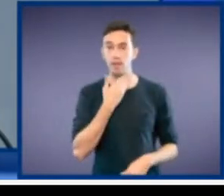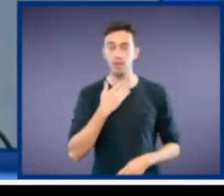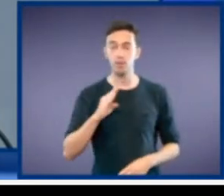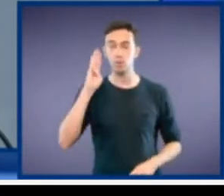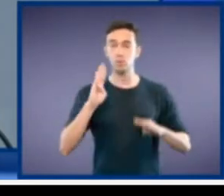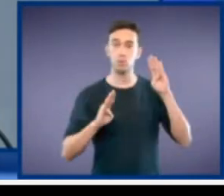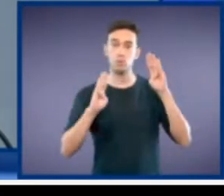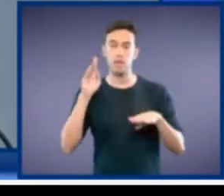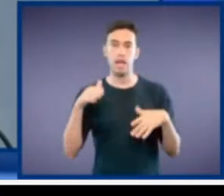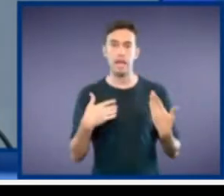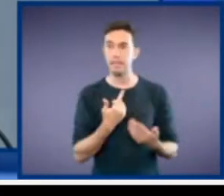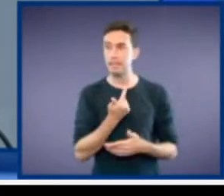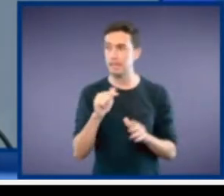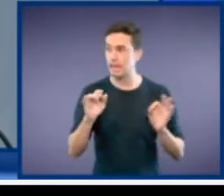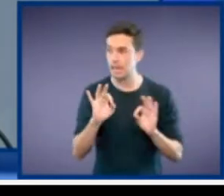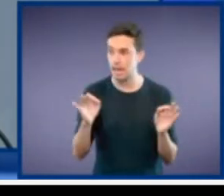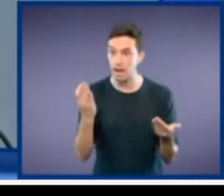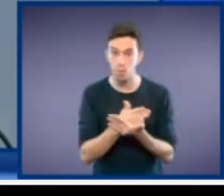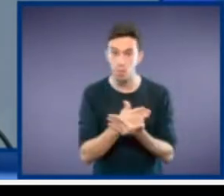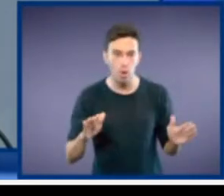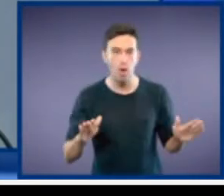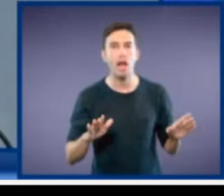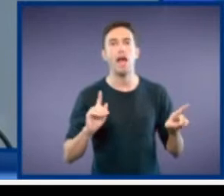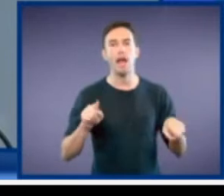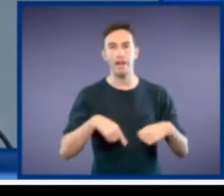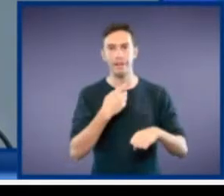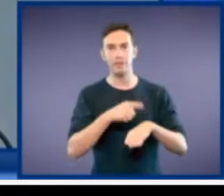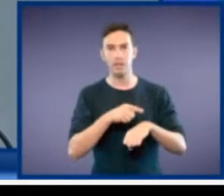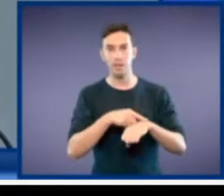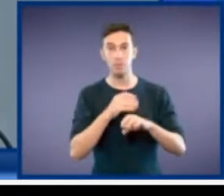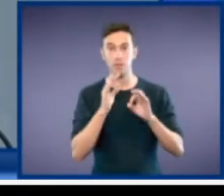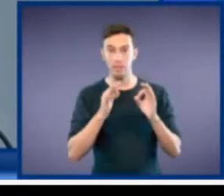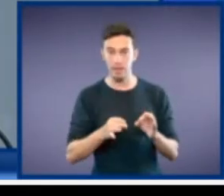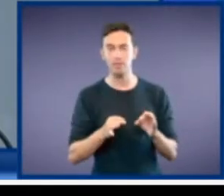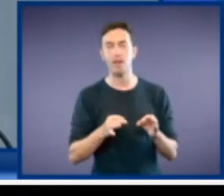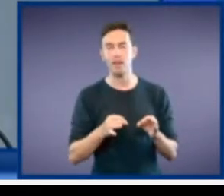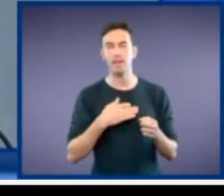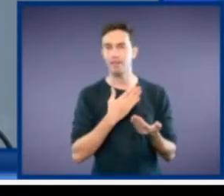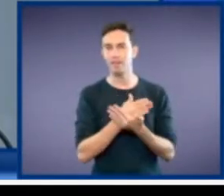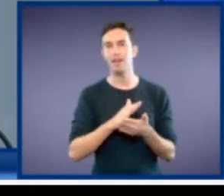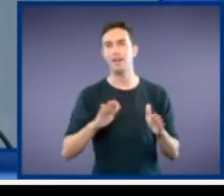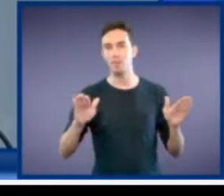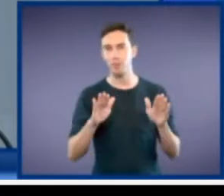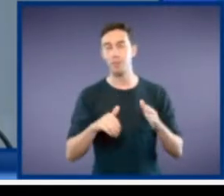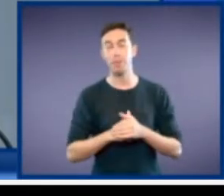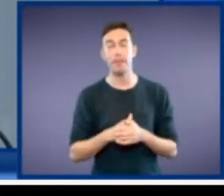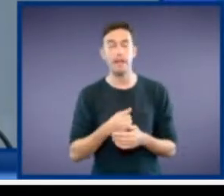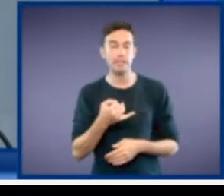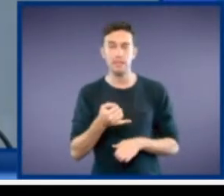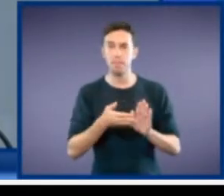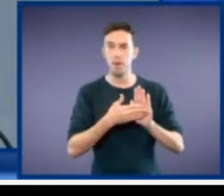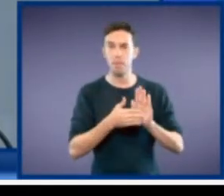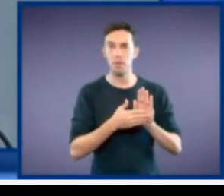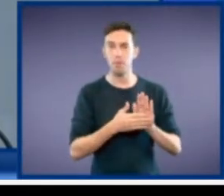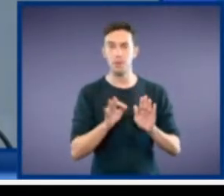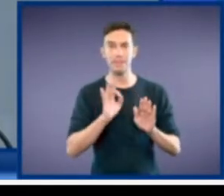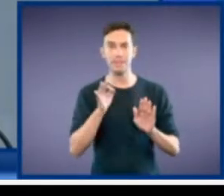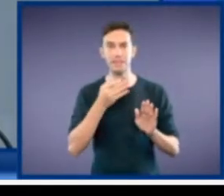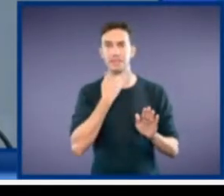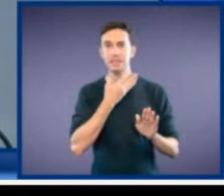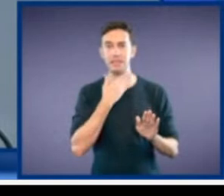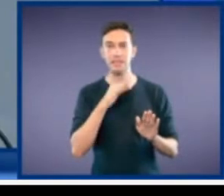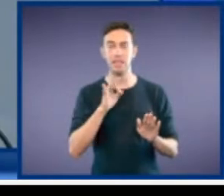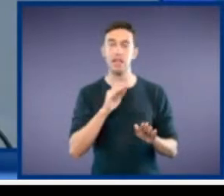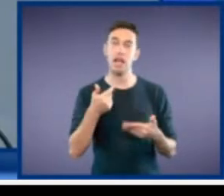houver apresentação de novas propostas no tempo ofertado. Caso não haja proposta, a viva voz será declarada